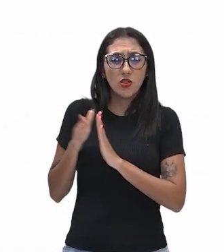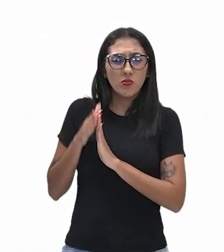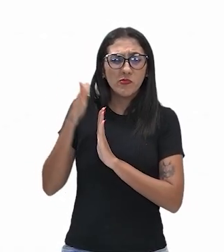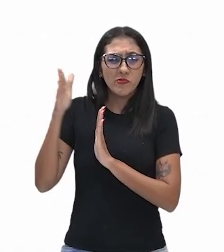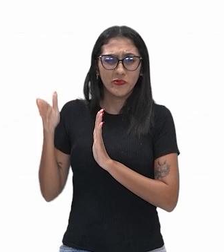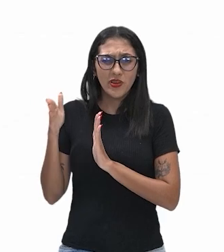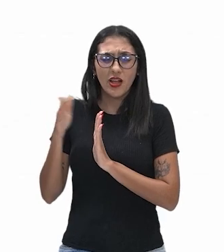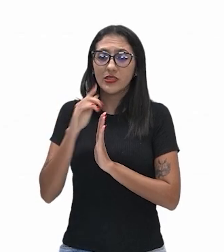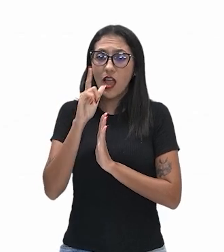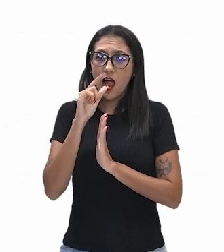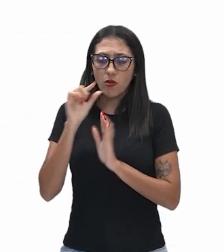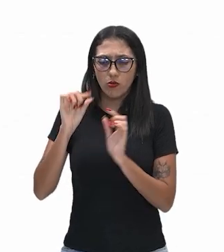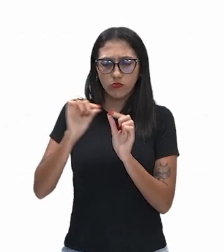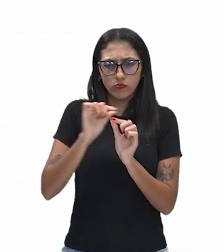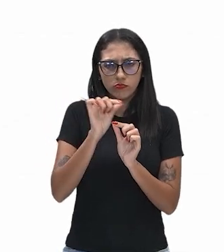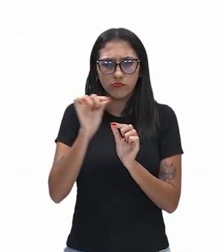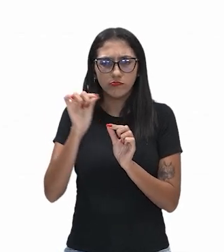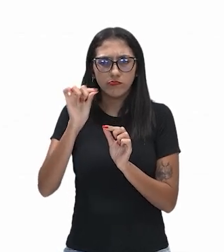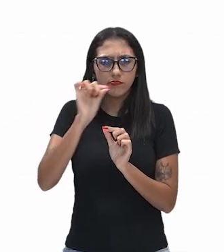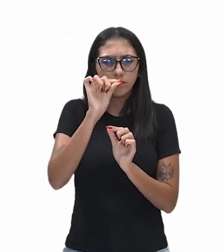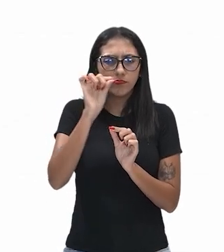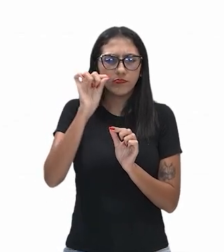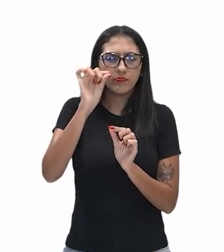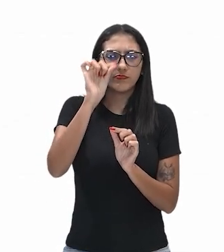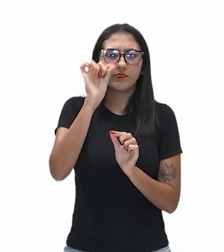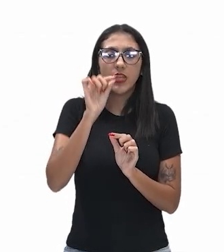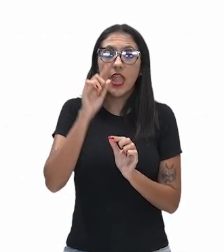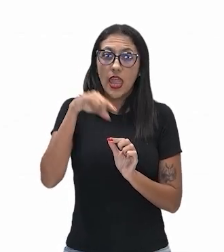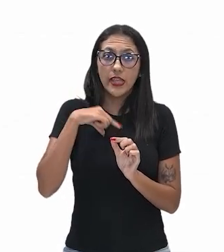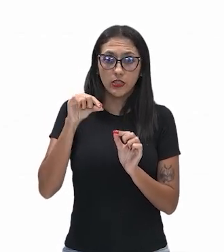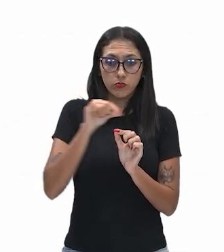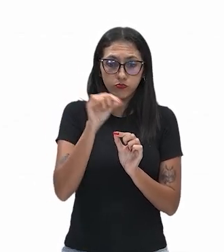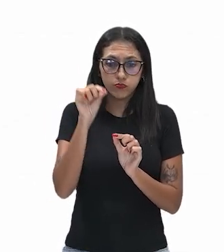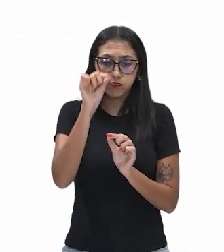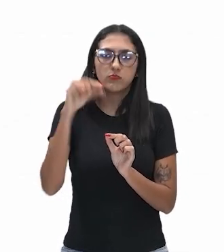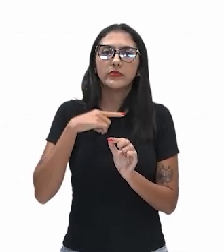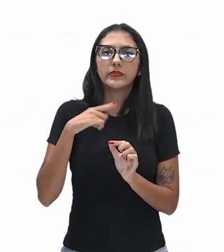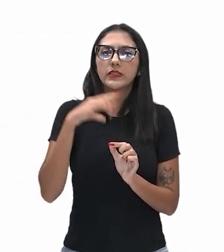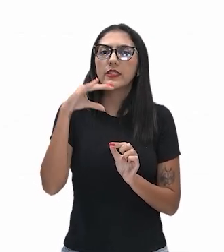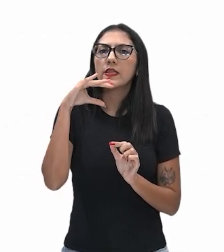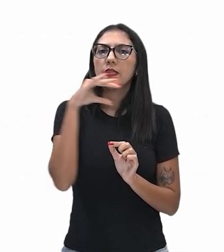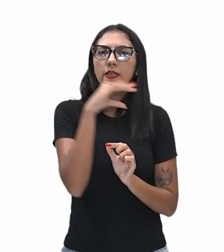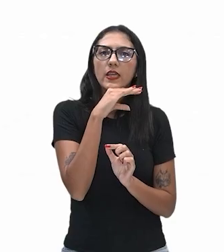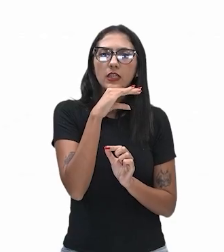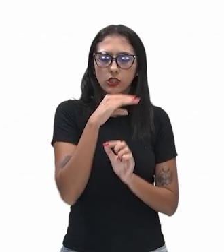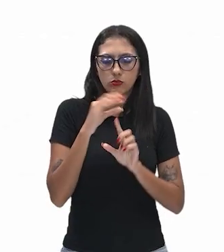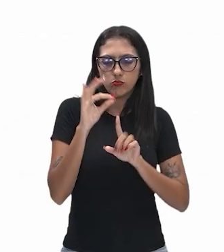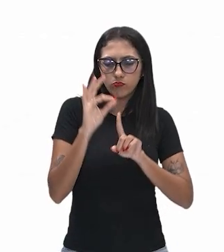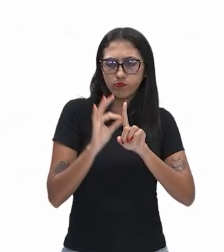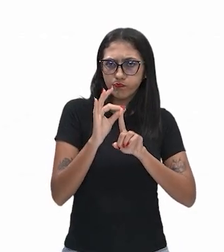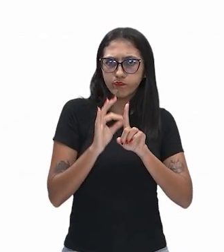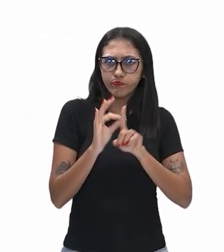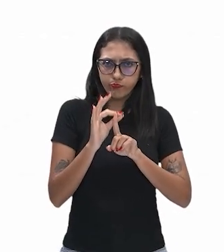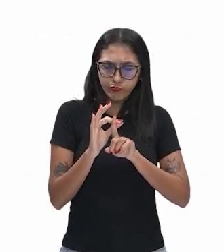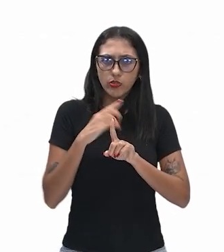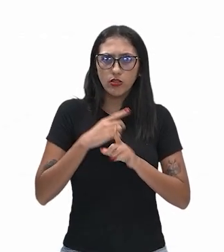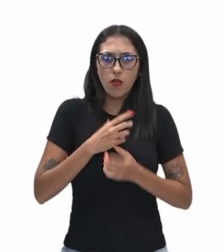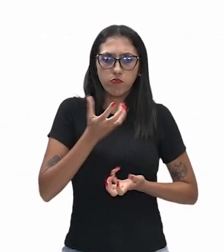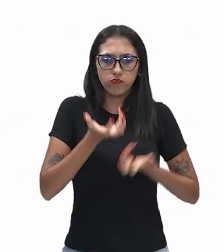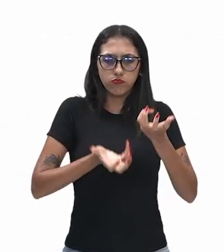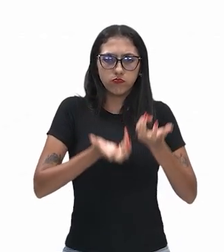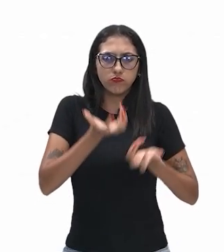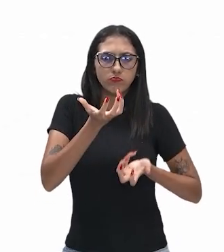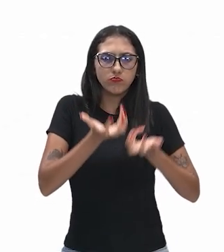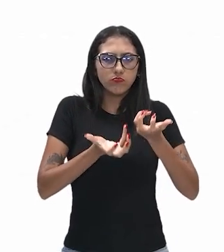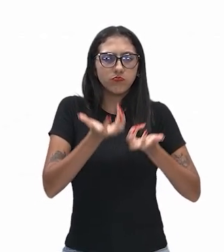pessoal? Esse tubo aí, ele vai esquentar essa água. E aí, ao esquentar, é como se ela fervesse, tá bom? Ela